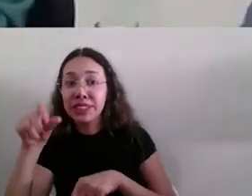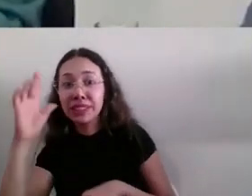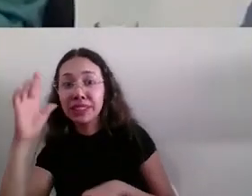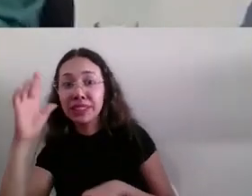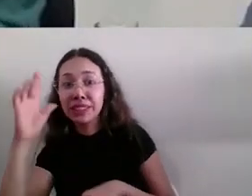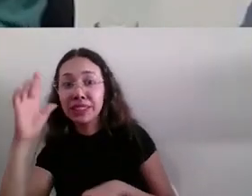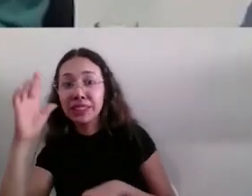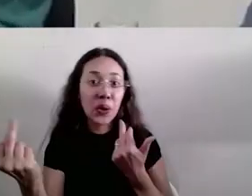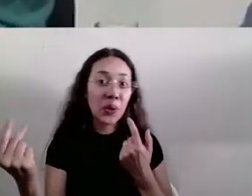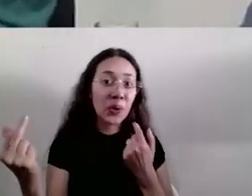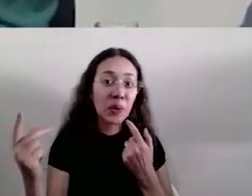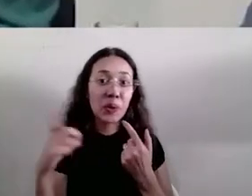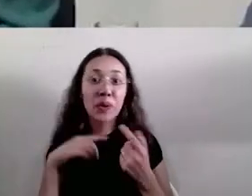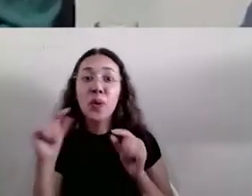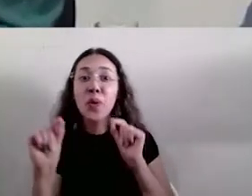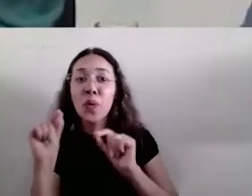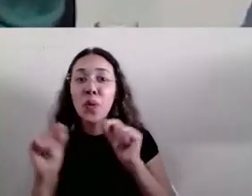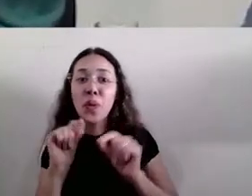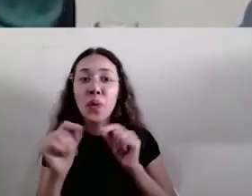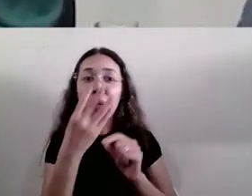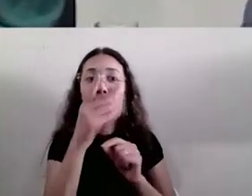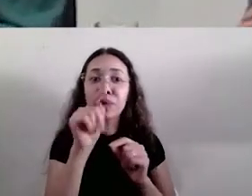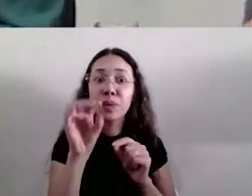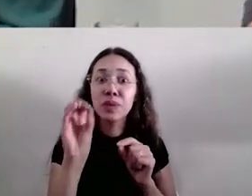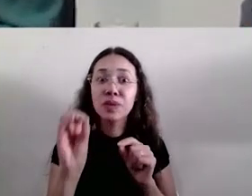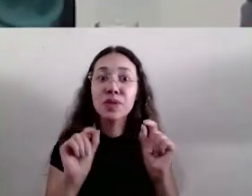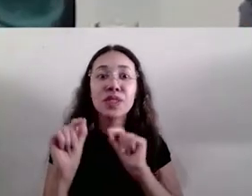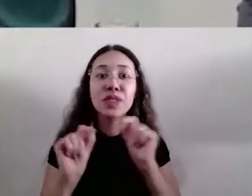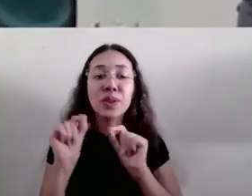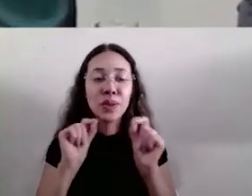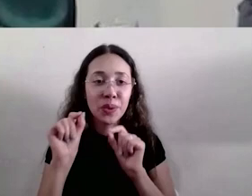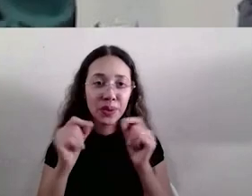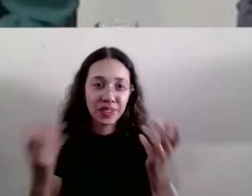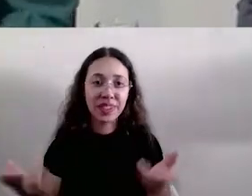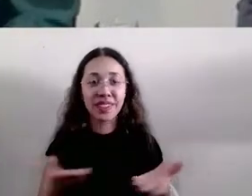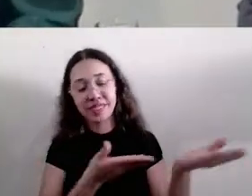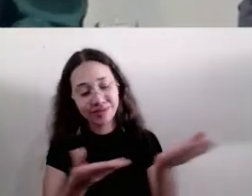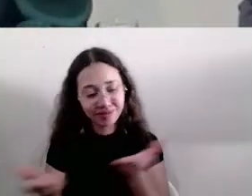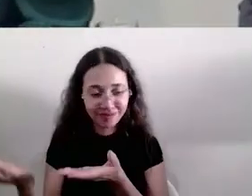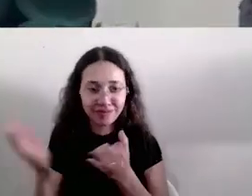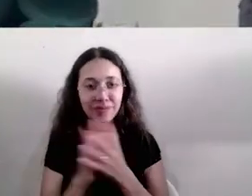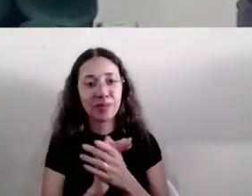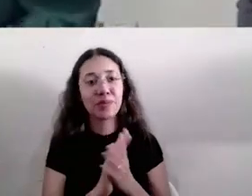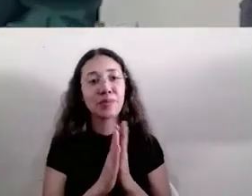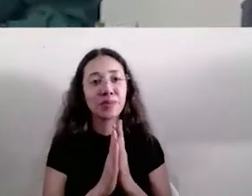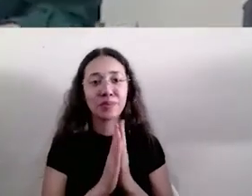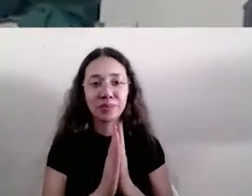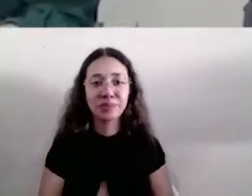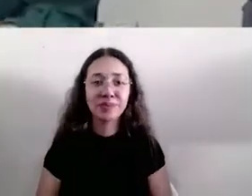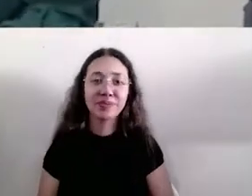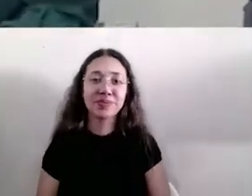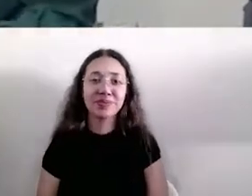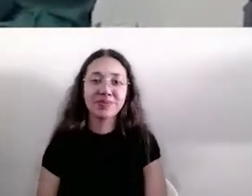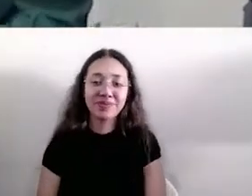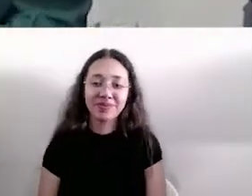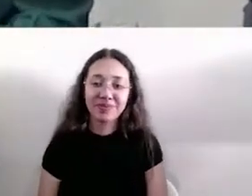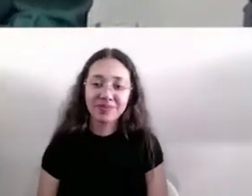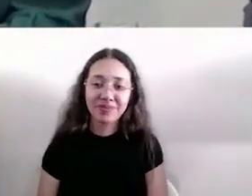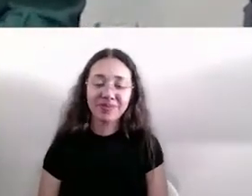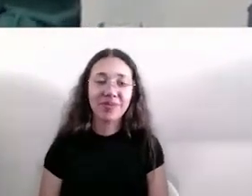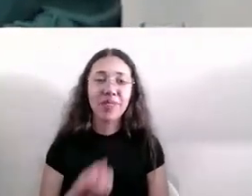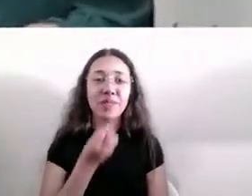que será esse 4.0 o dia que chegar no tribunal? Vamos lá, por favor, doutora Ana Clara. Boa tarde a